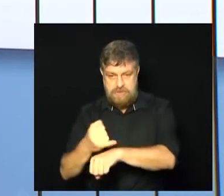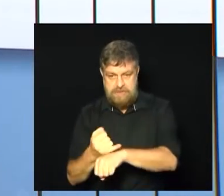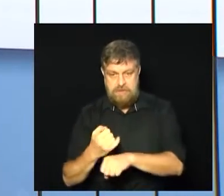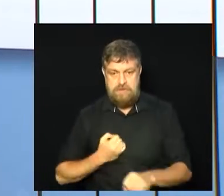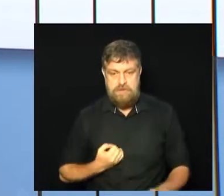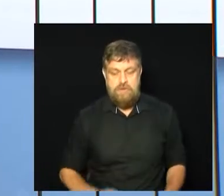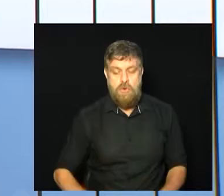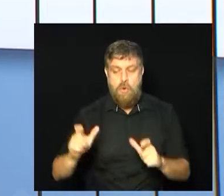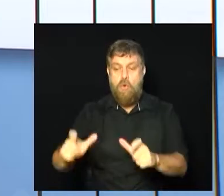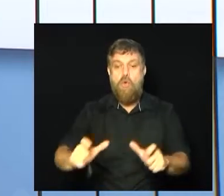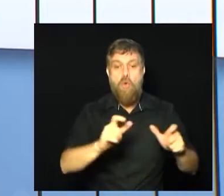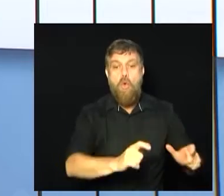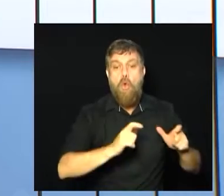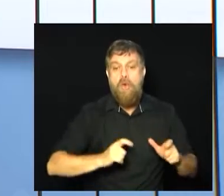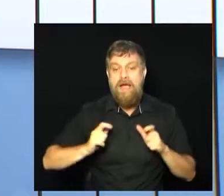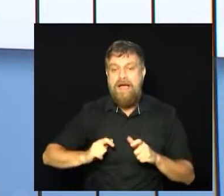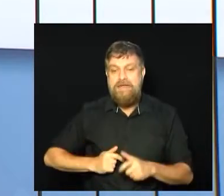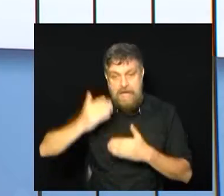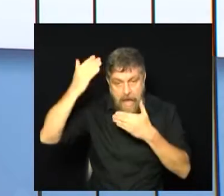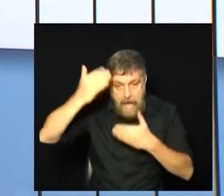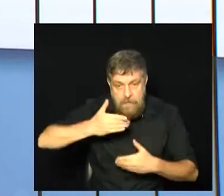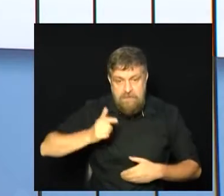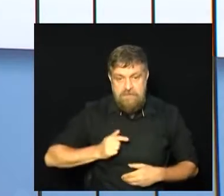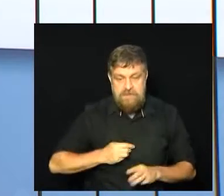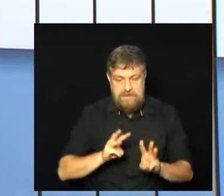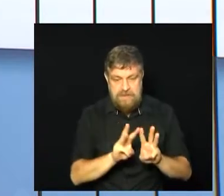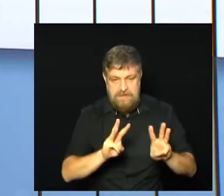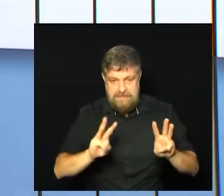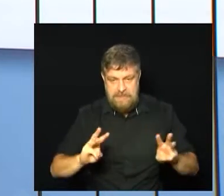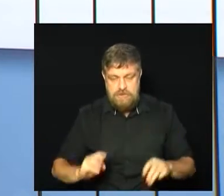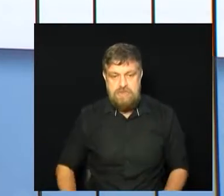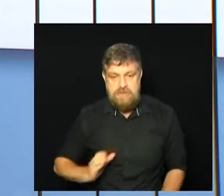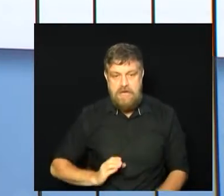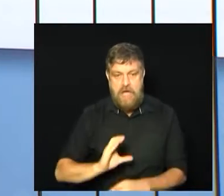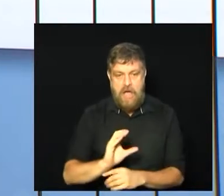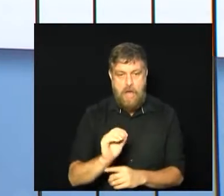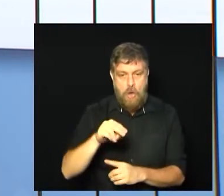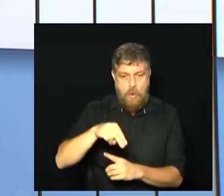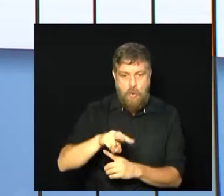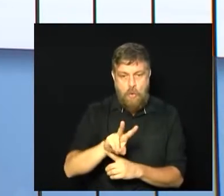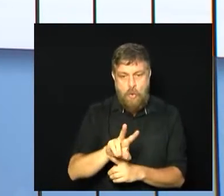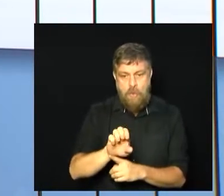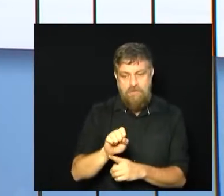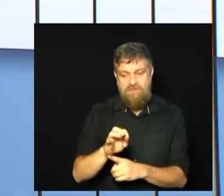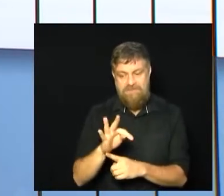relação aí dos locais estão no site da Conveste, que é o conveste.unicamp.br.